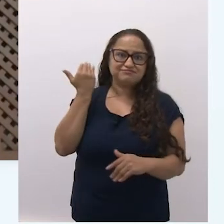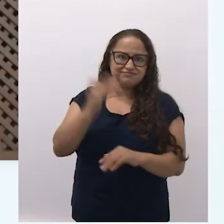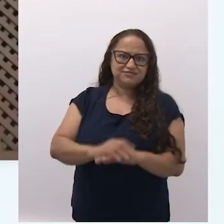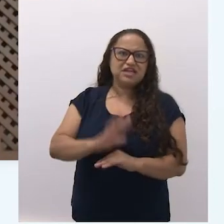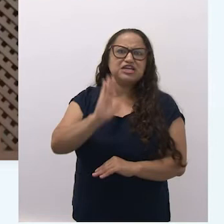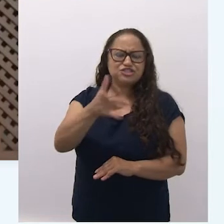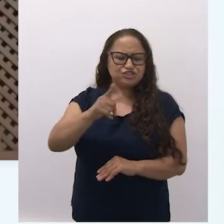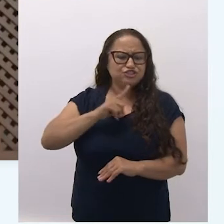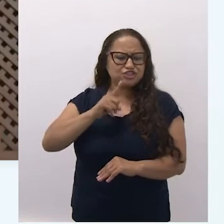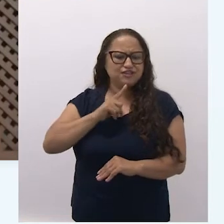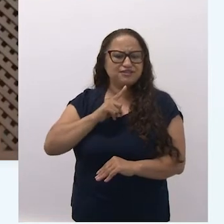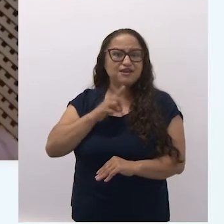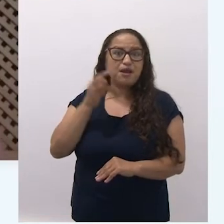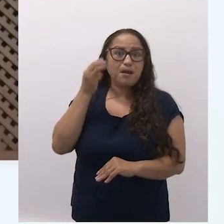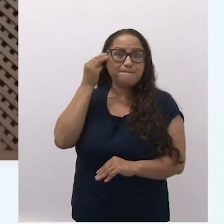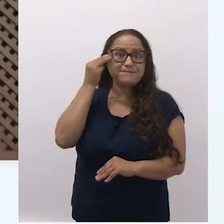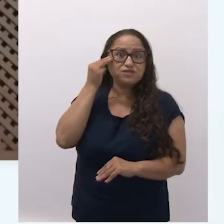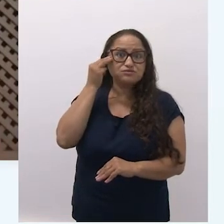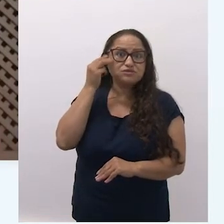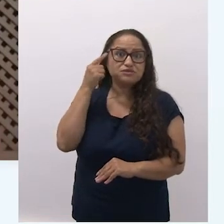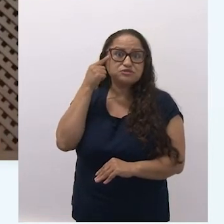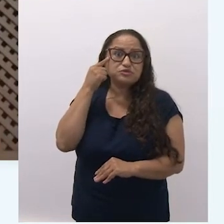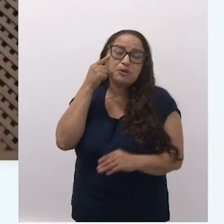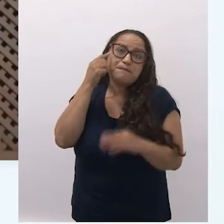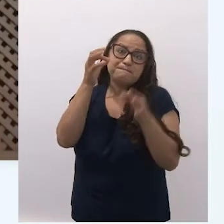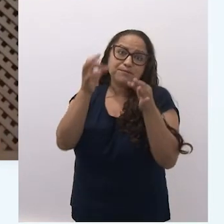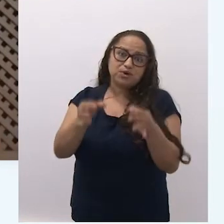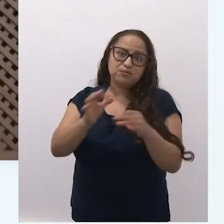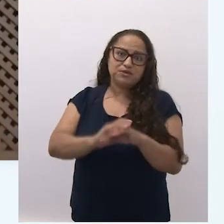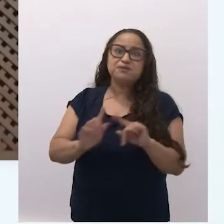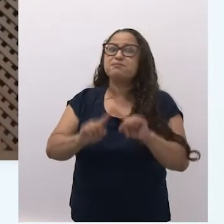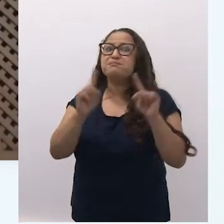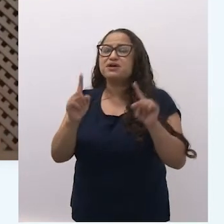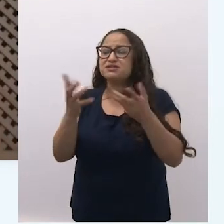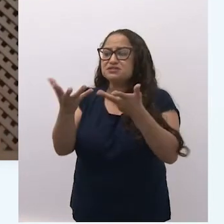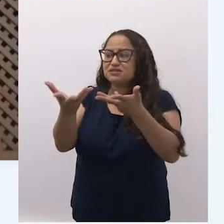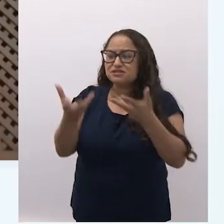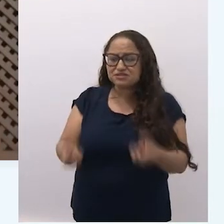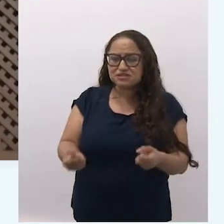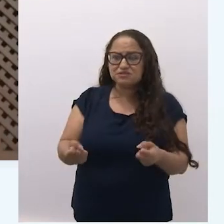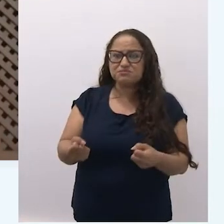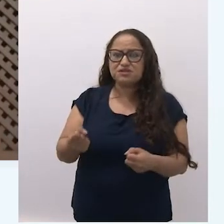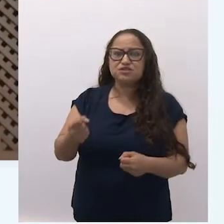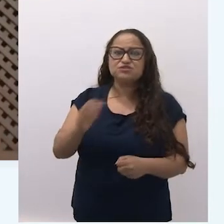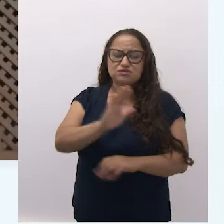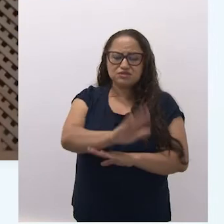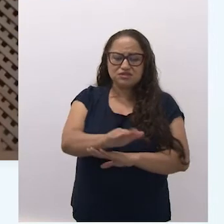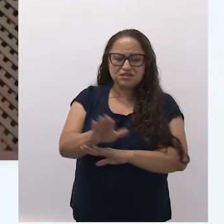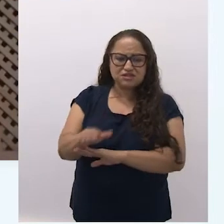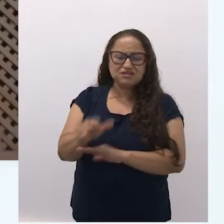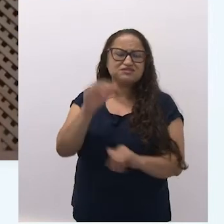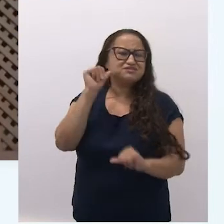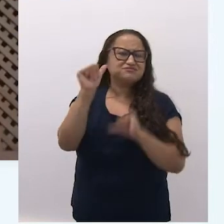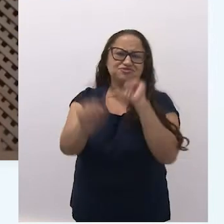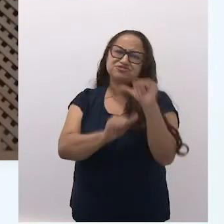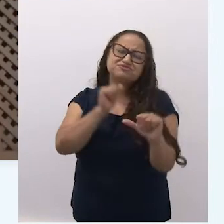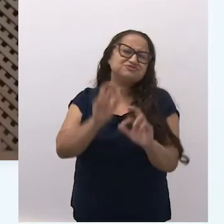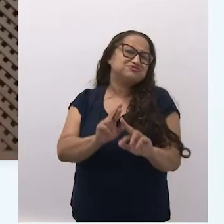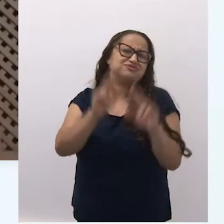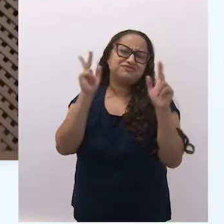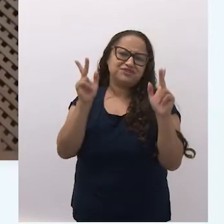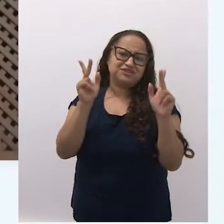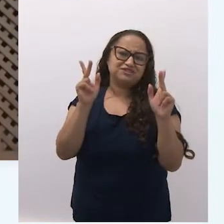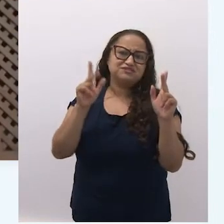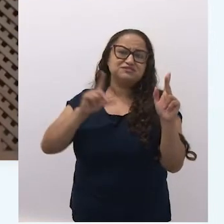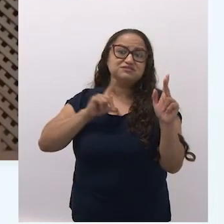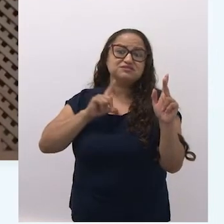uma determinada maturidade, né? Só que ele está recebendo crianças que estão com uma maturidade completamente diferente. Ele está